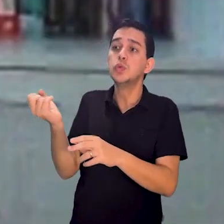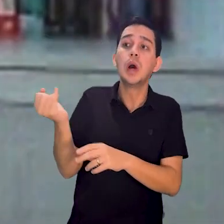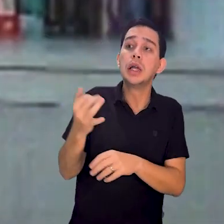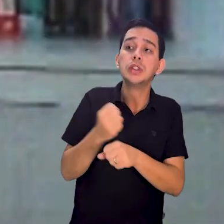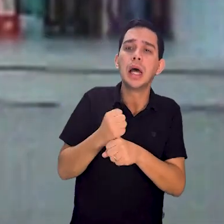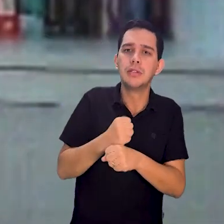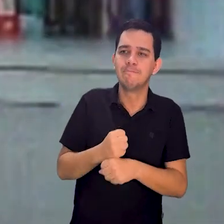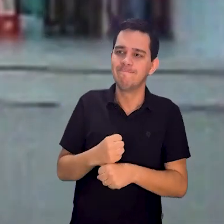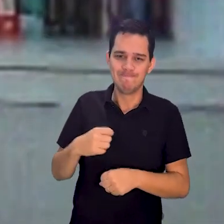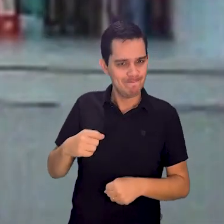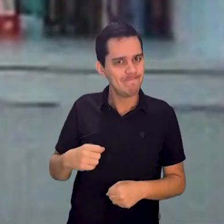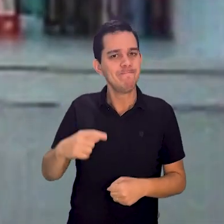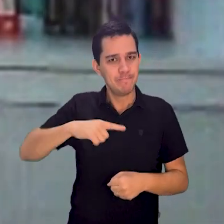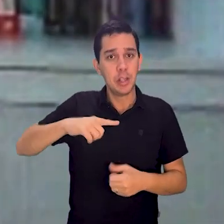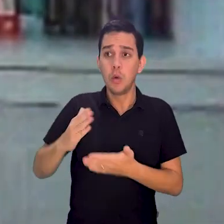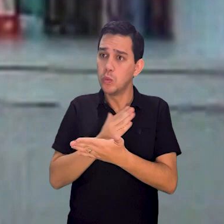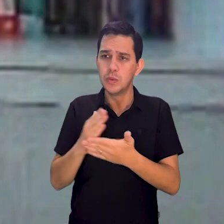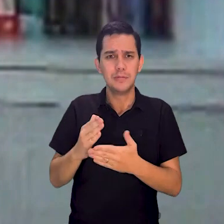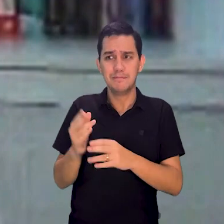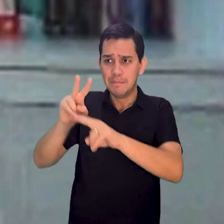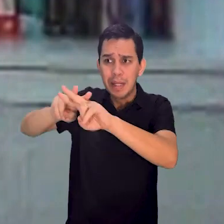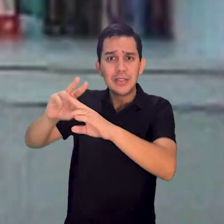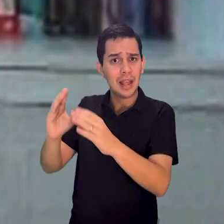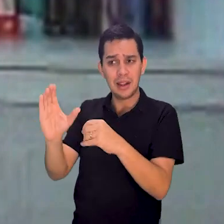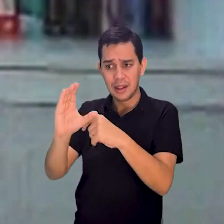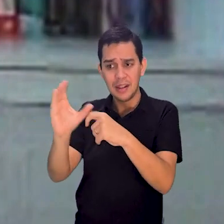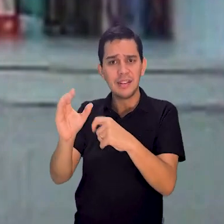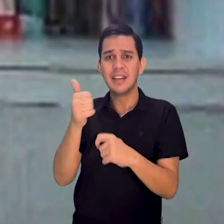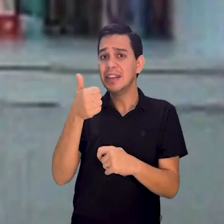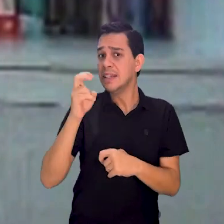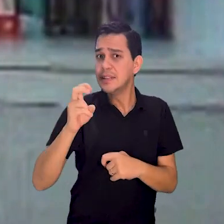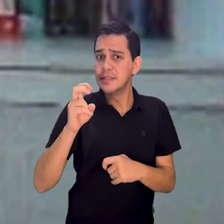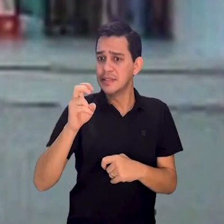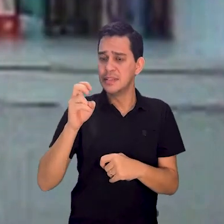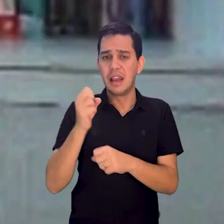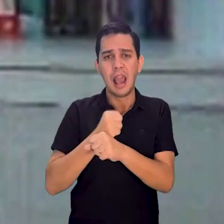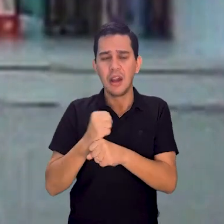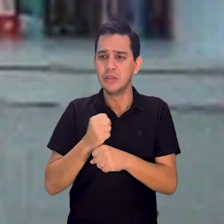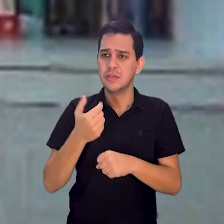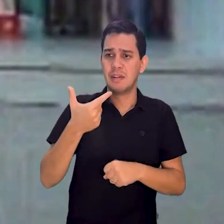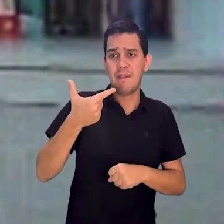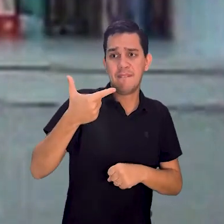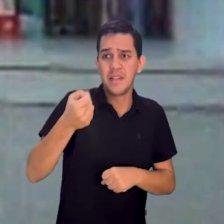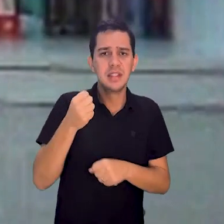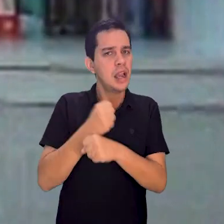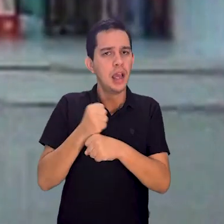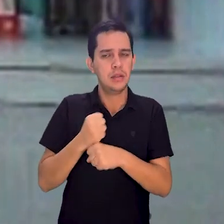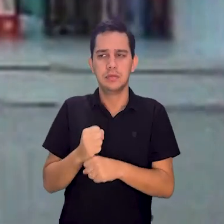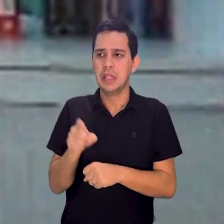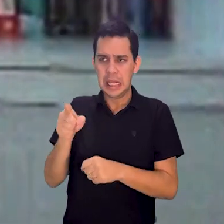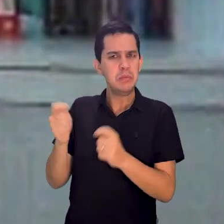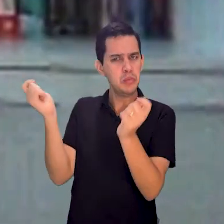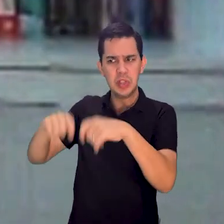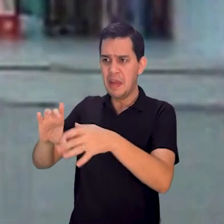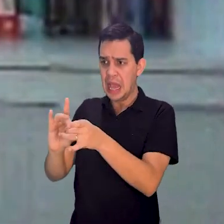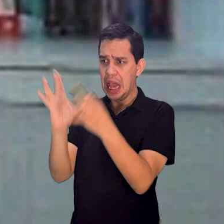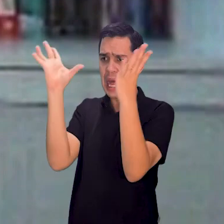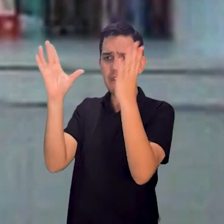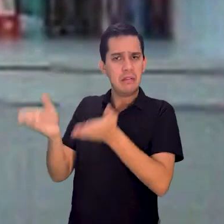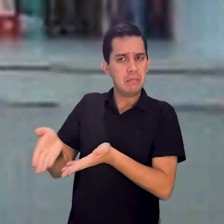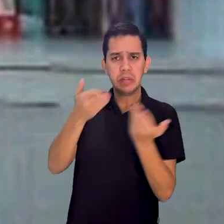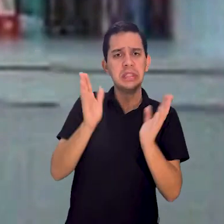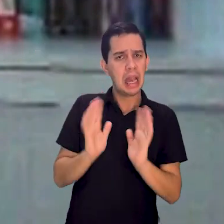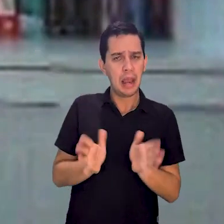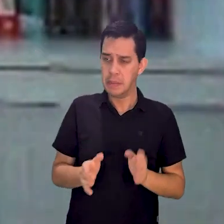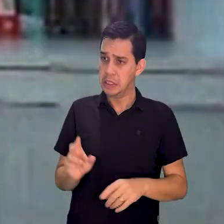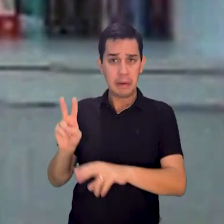há mais de 20 anos, há mais de 15 anos. Pacientes que já estavam de alta há muito tempo. Então, esses